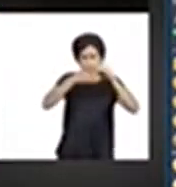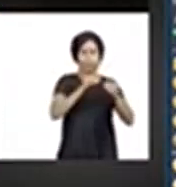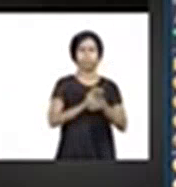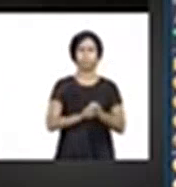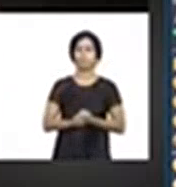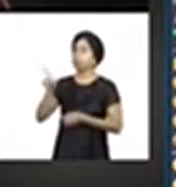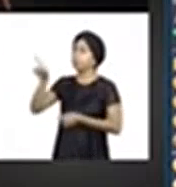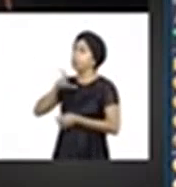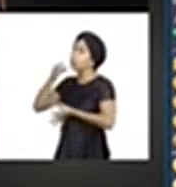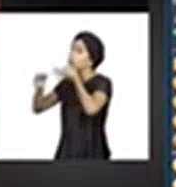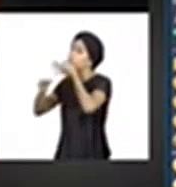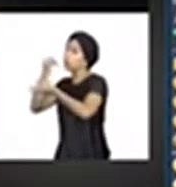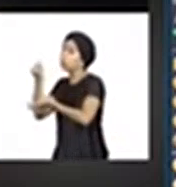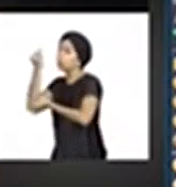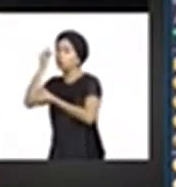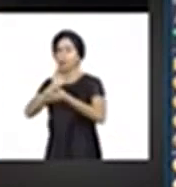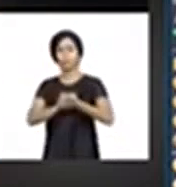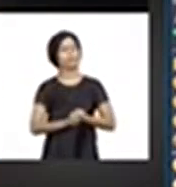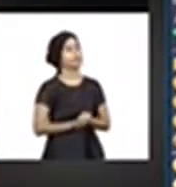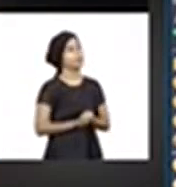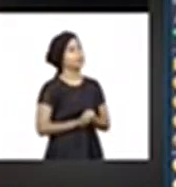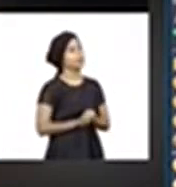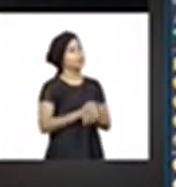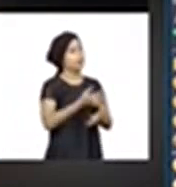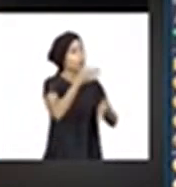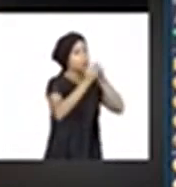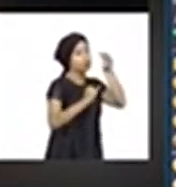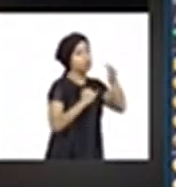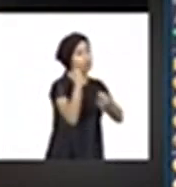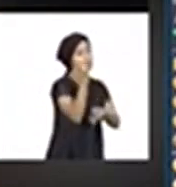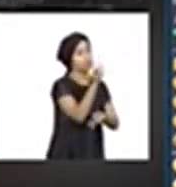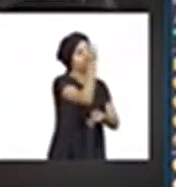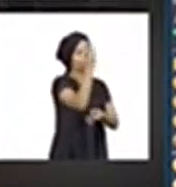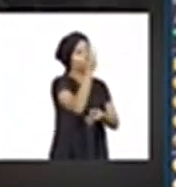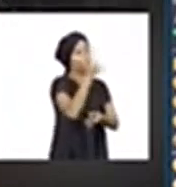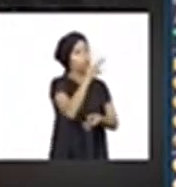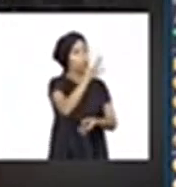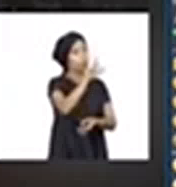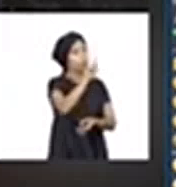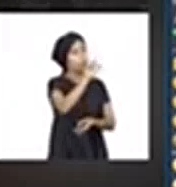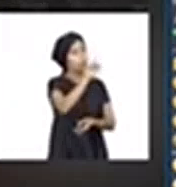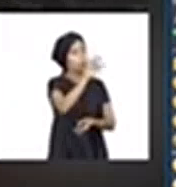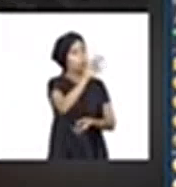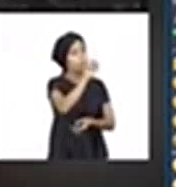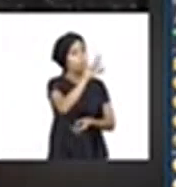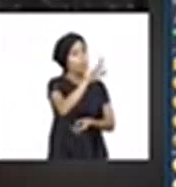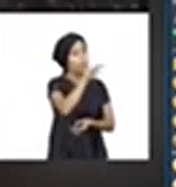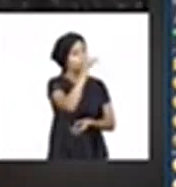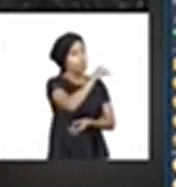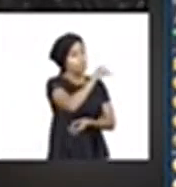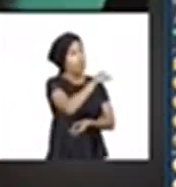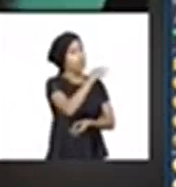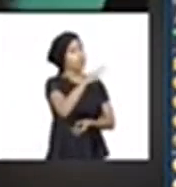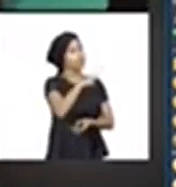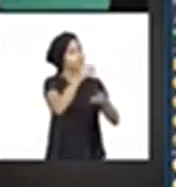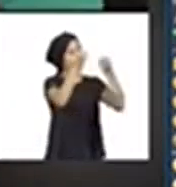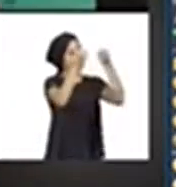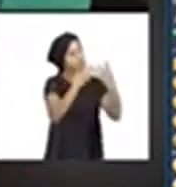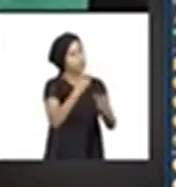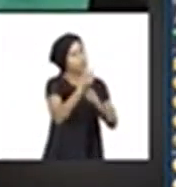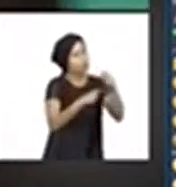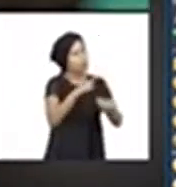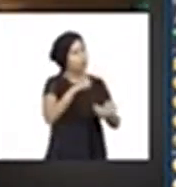dica importante é o correto segmento pelo blaster do plano de fogo, que ele siga a carga indicada em cada furo,